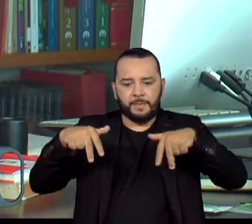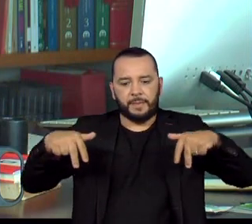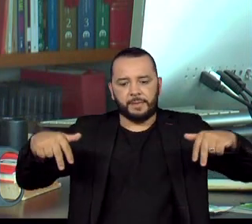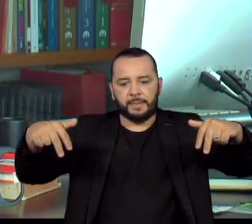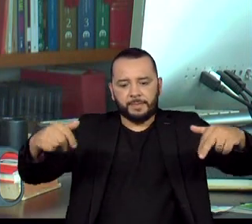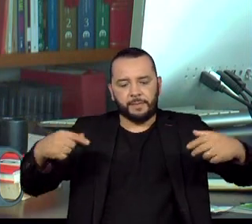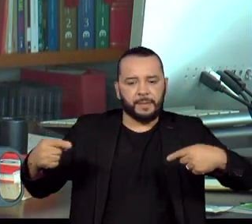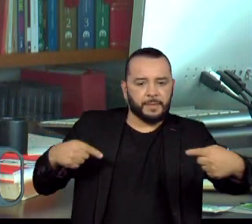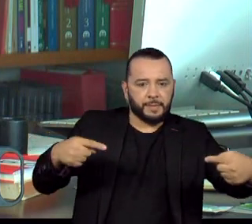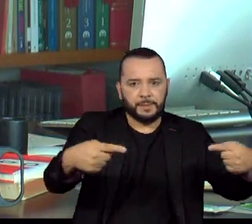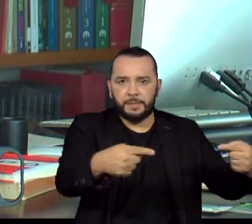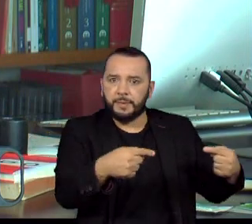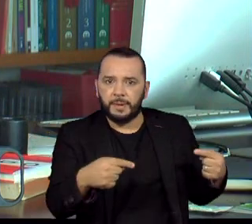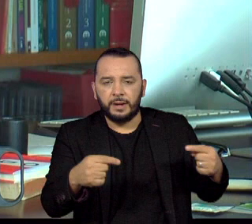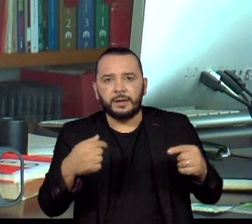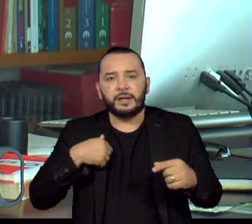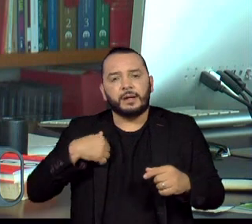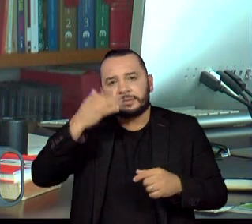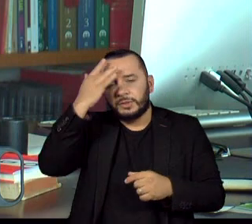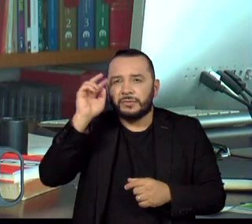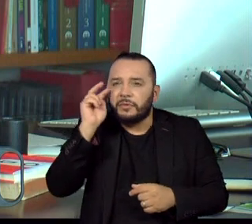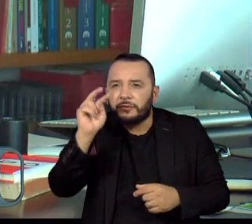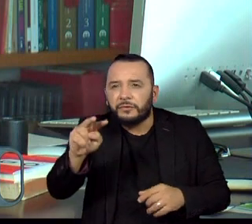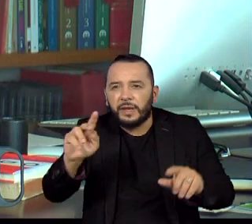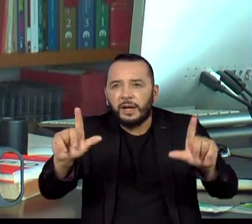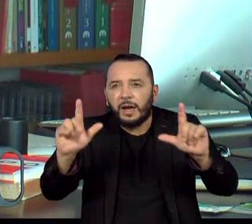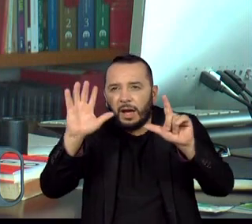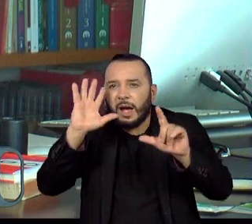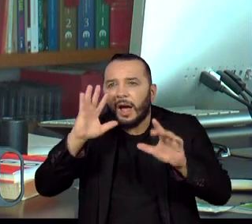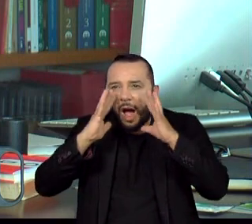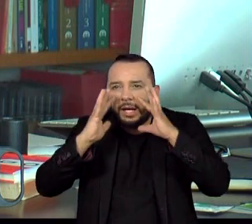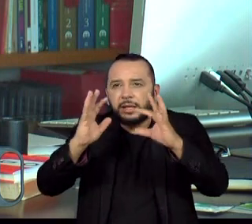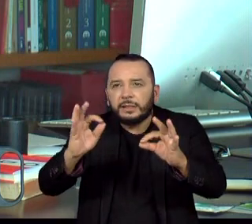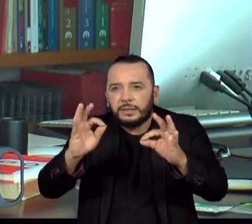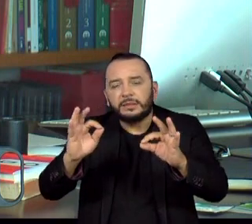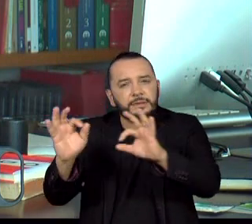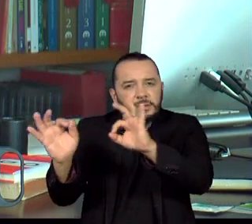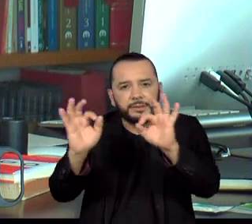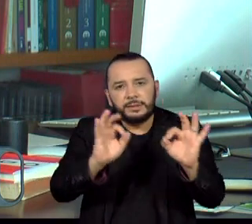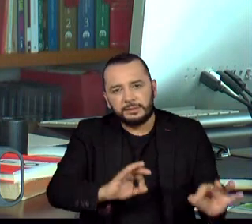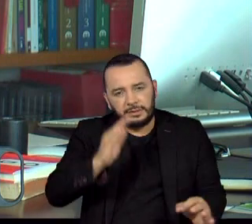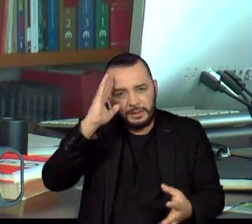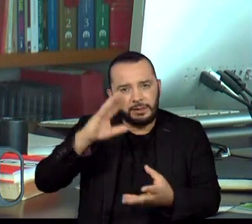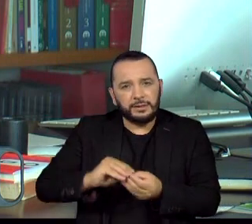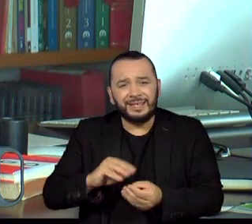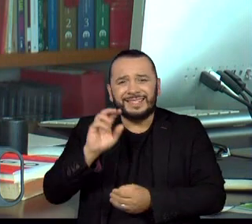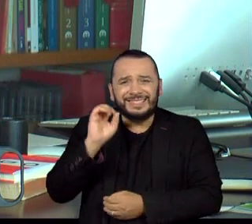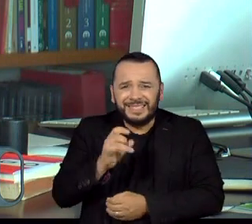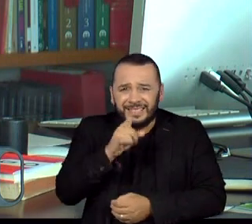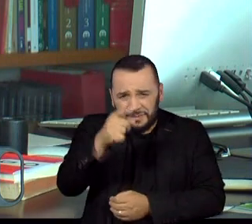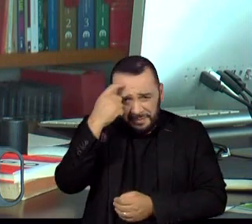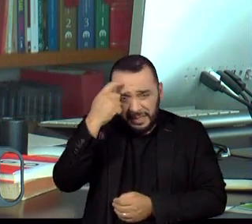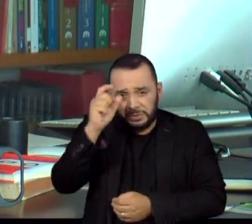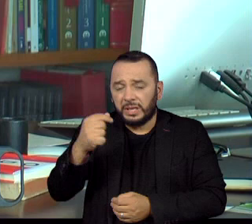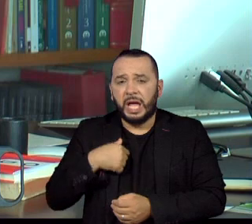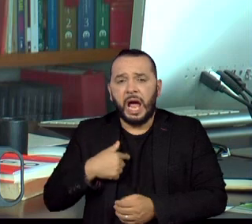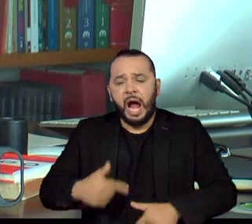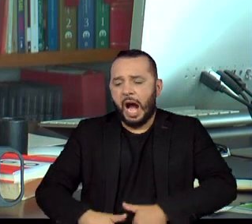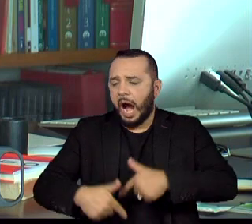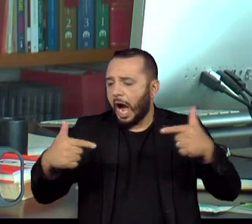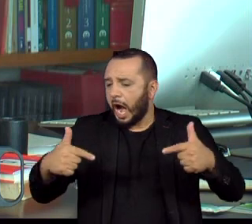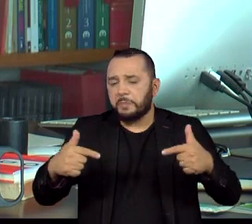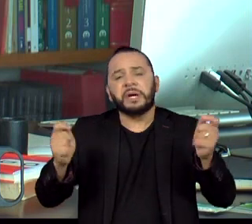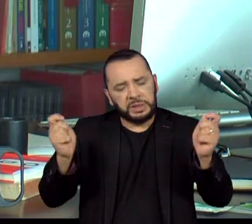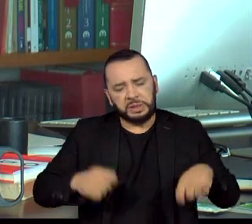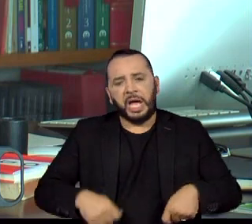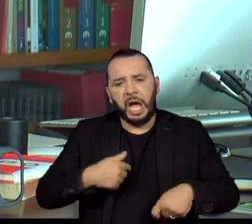nas mãos das pessoas vão diminuir a violência? Como é que você acha que menos fiscalização de cadeirinhas de bebê nos carros vão diminuir